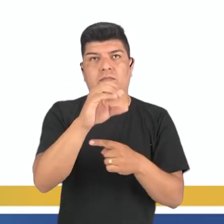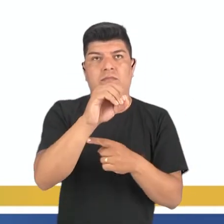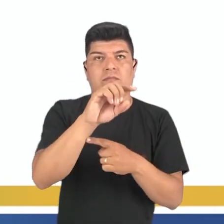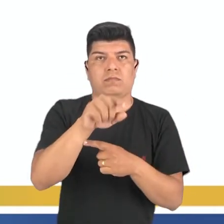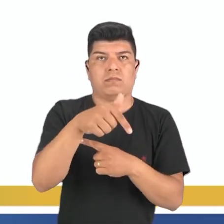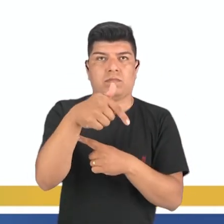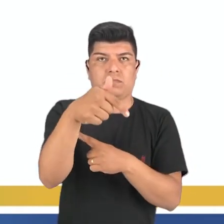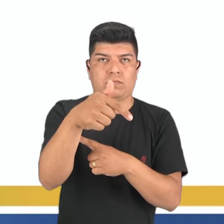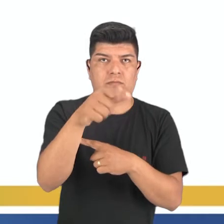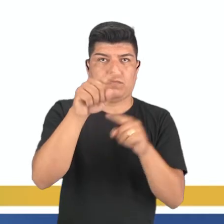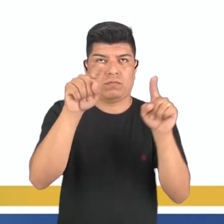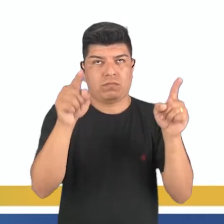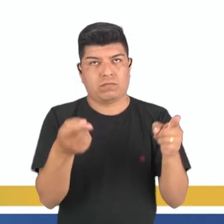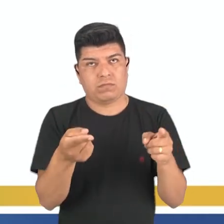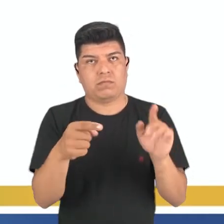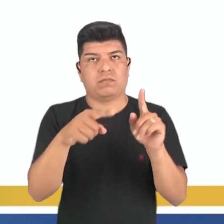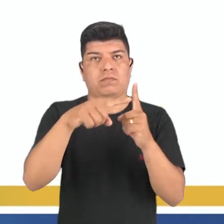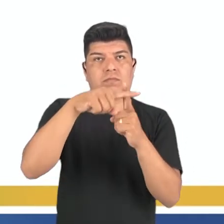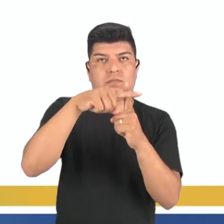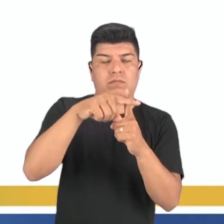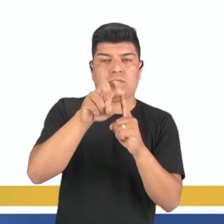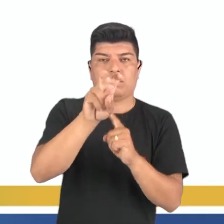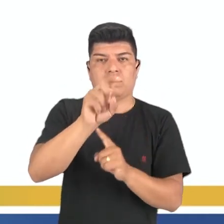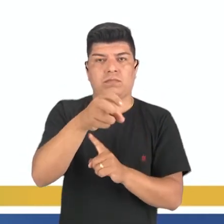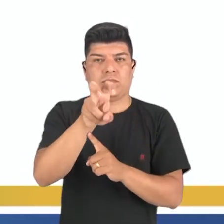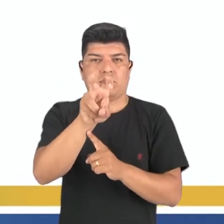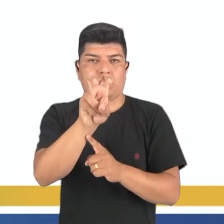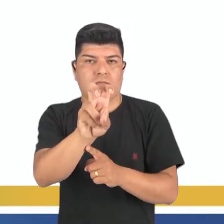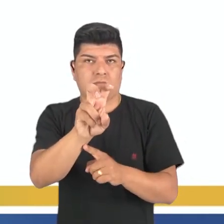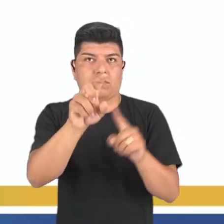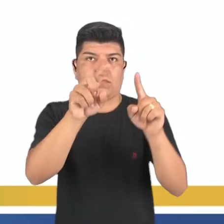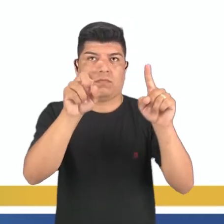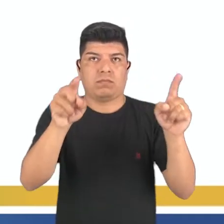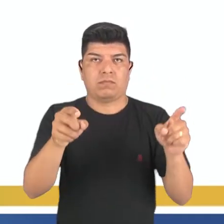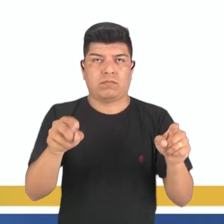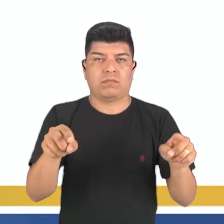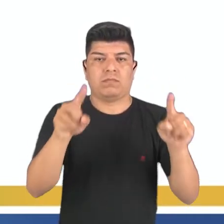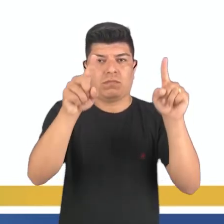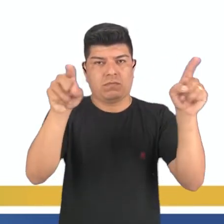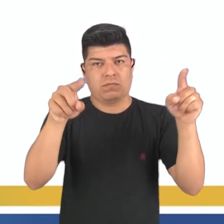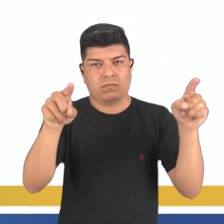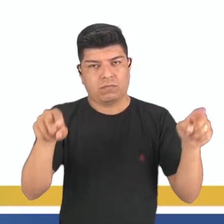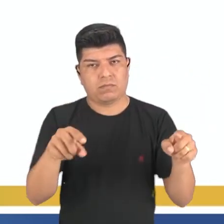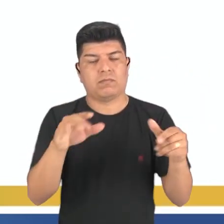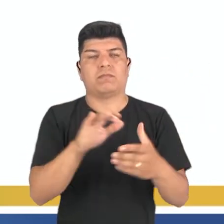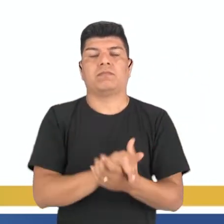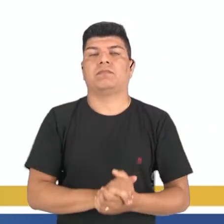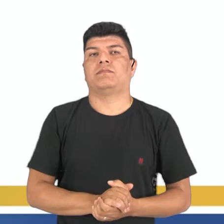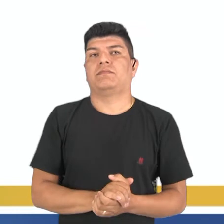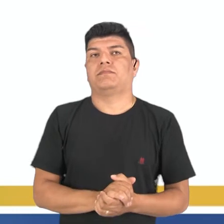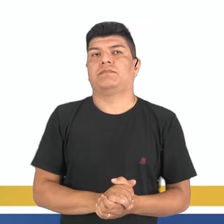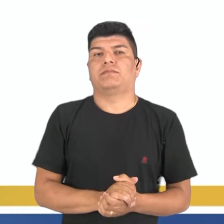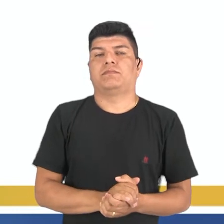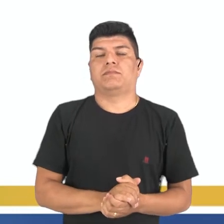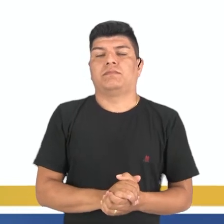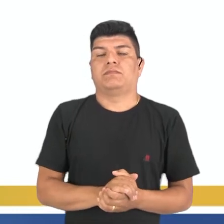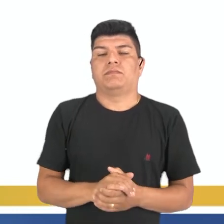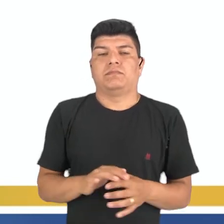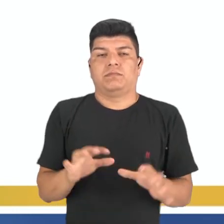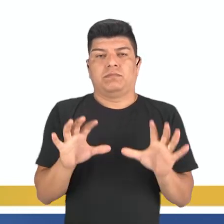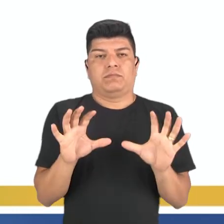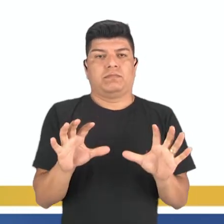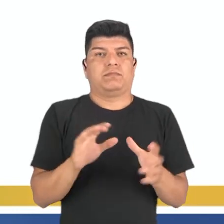parênteses, 0,7, fecha parênteses, mais 5,5, fecha colchete, fecha chaves. Então aqui,